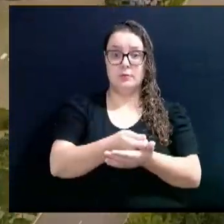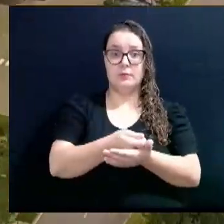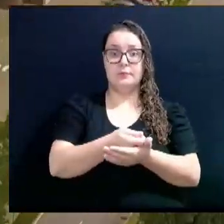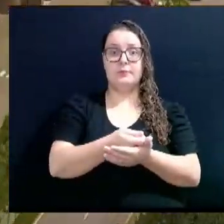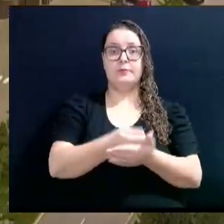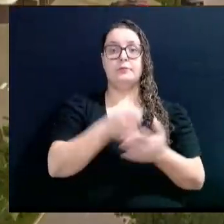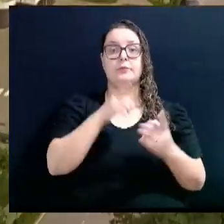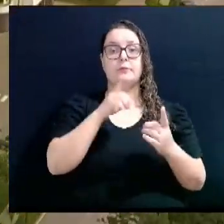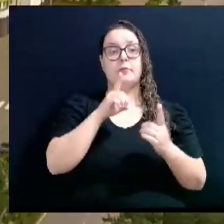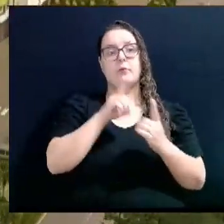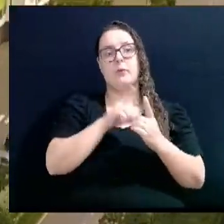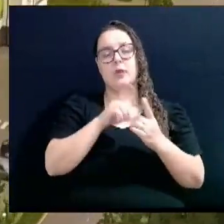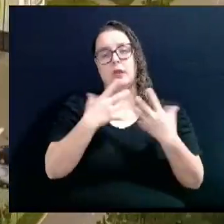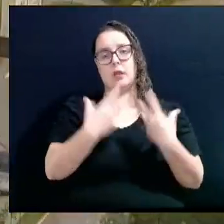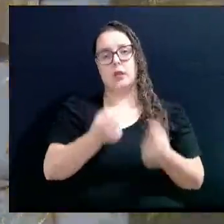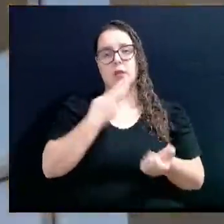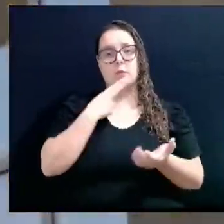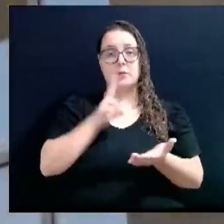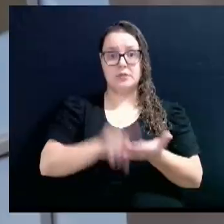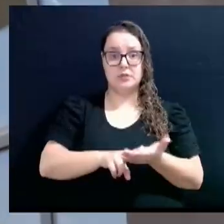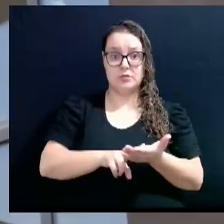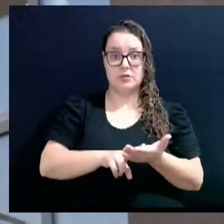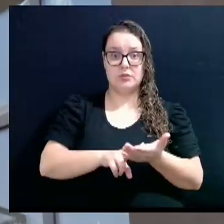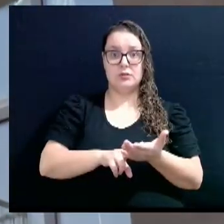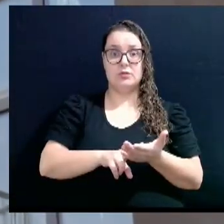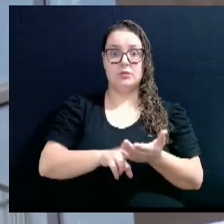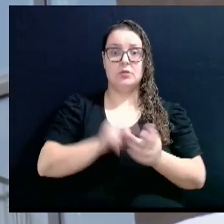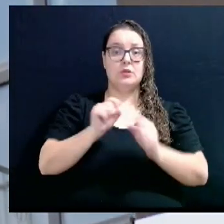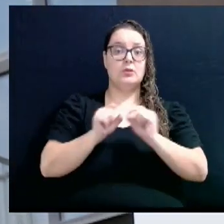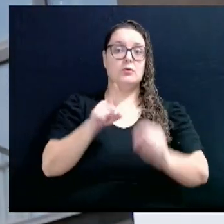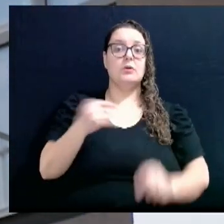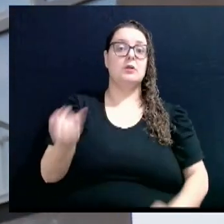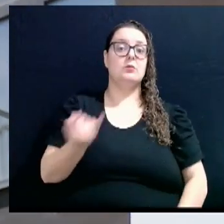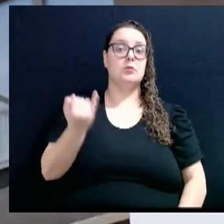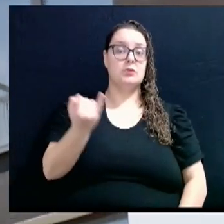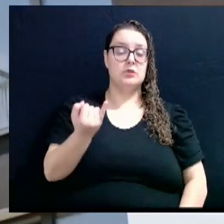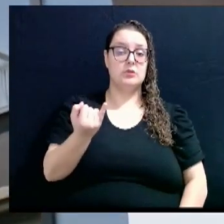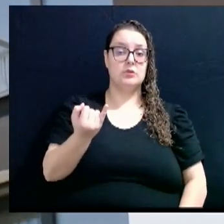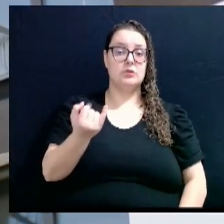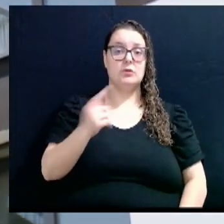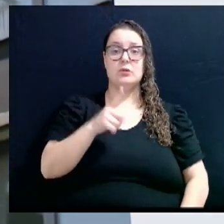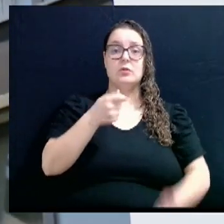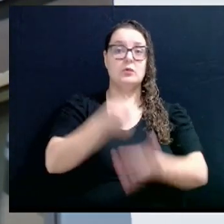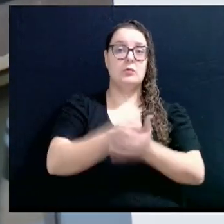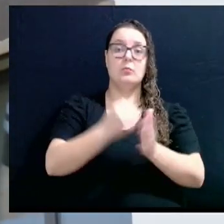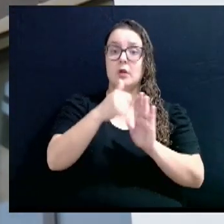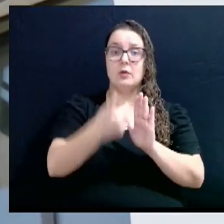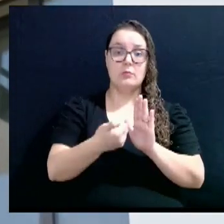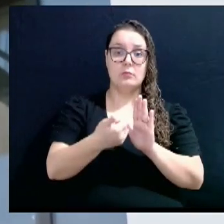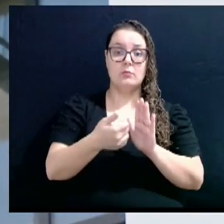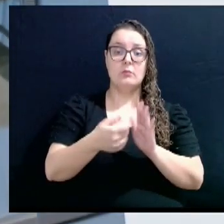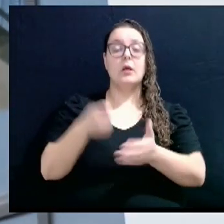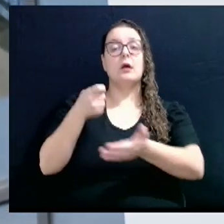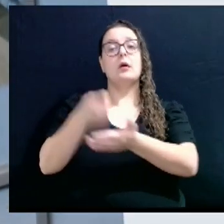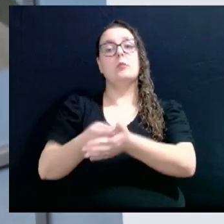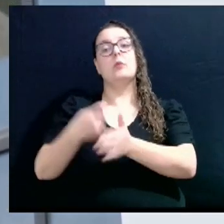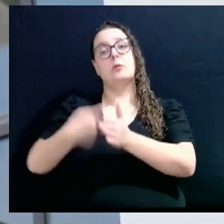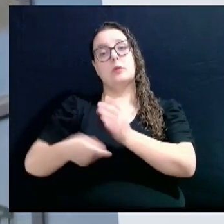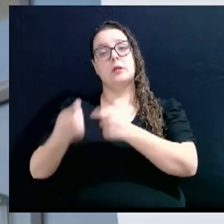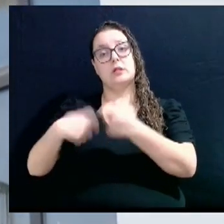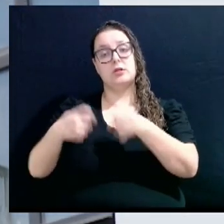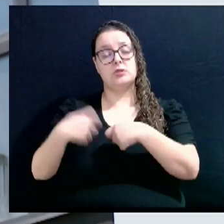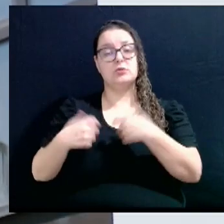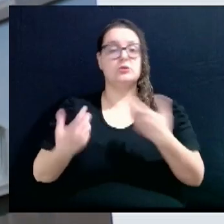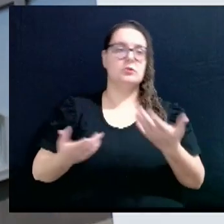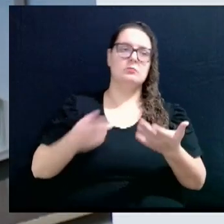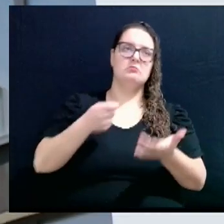carta. E o que é interessante? Você não paga juros, mas você paga uma taxa administrativa. Então você vai pagar em